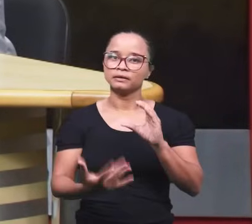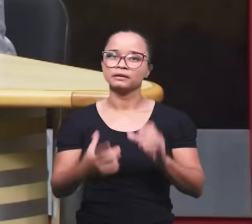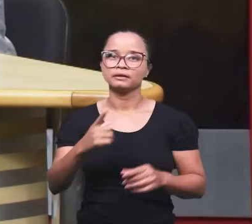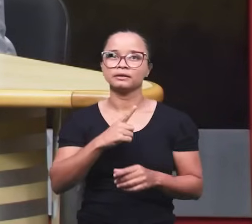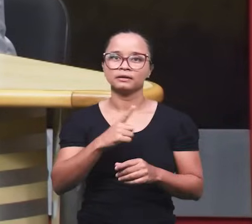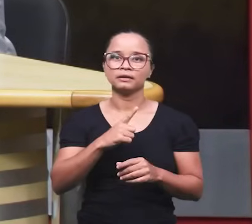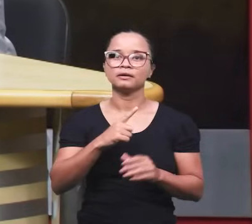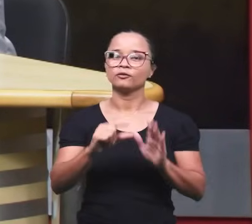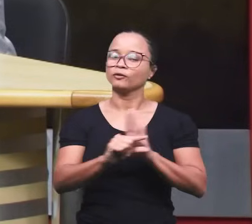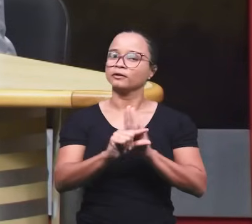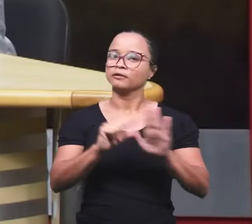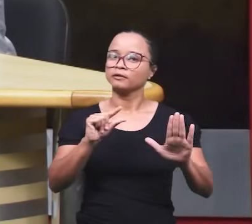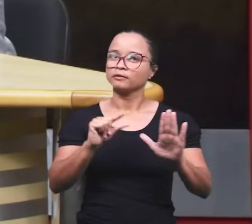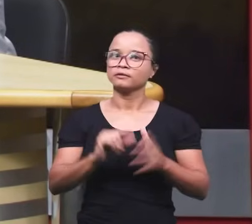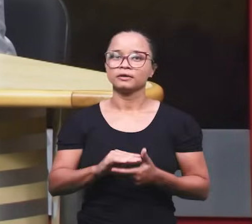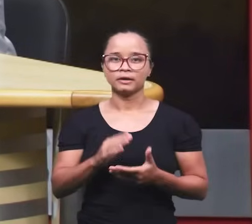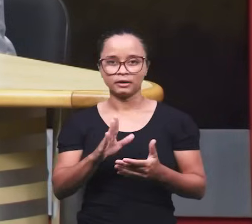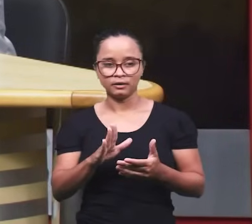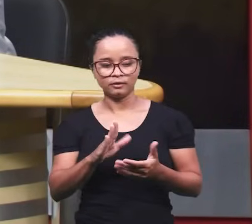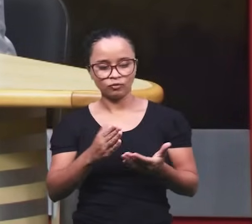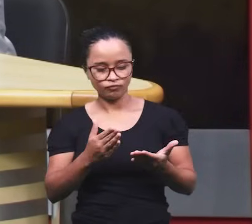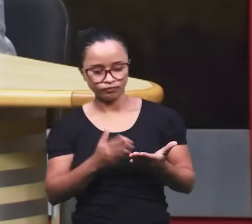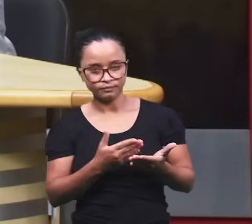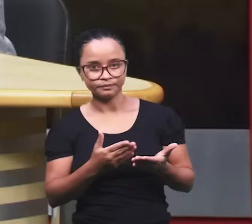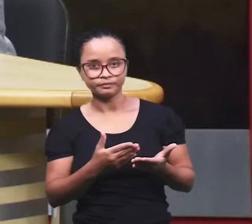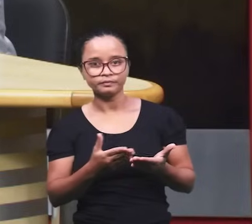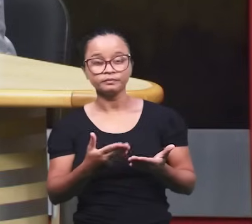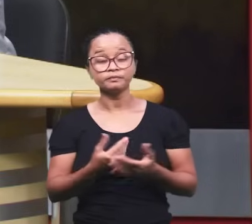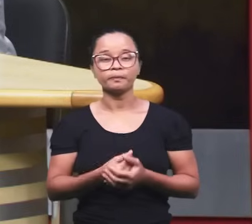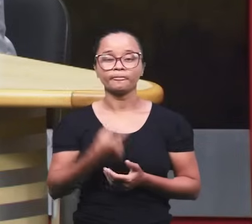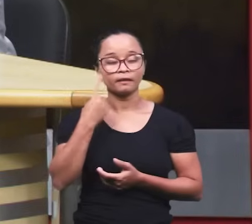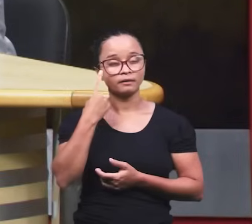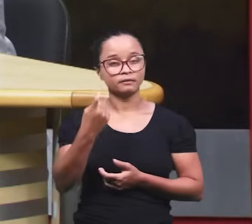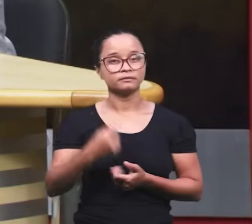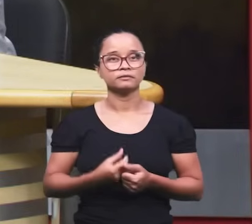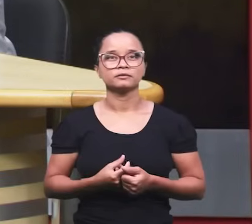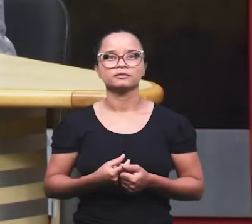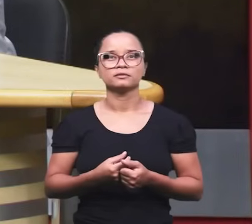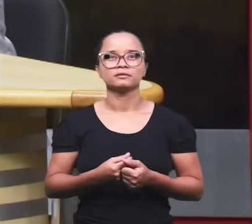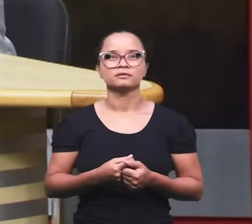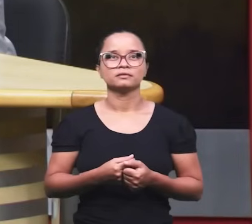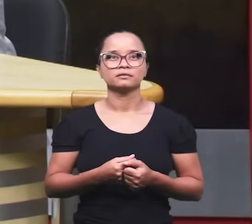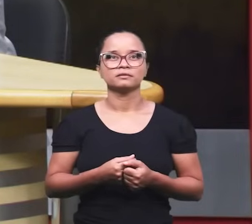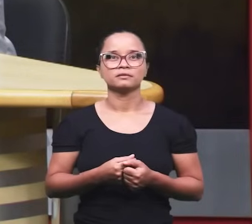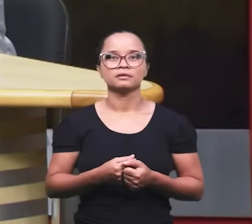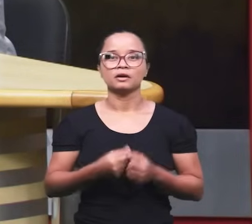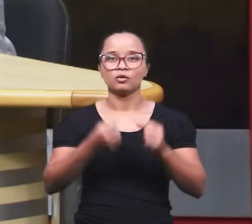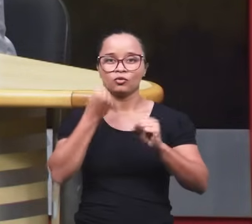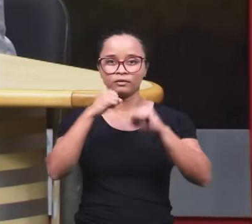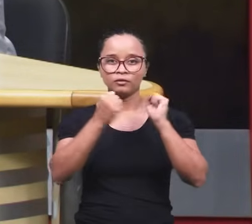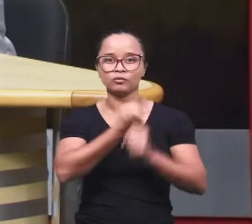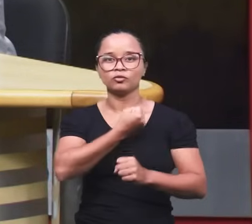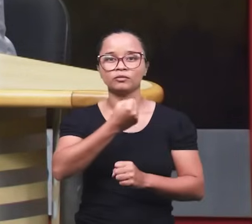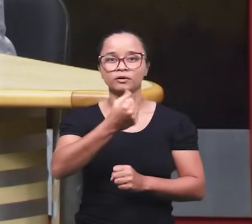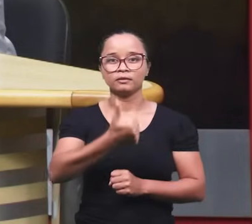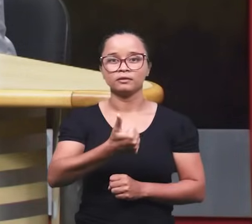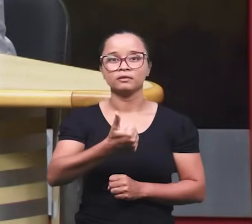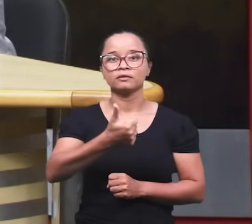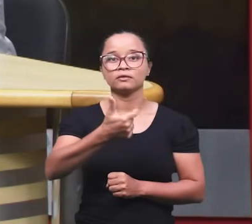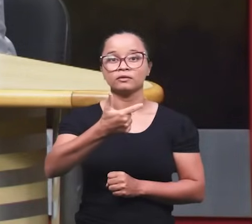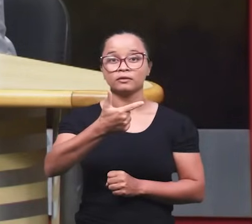já tinha até reservado aqui o o versículo né E você fez abordagem que é interessante o Salmo